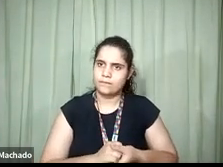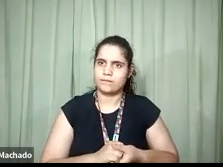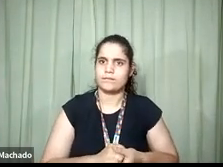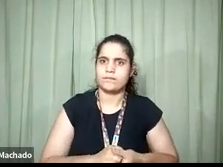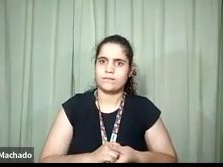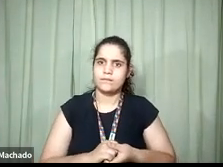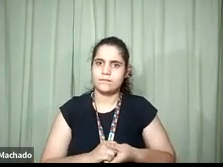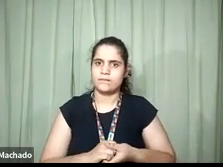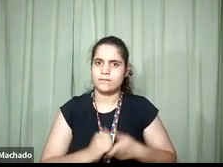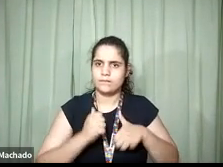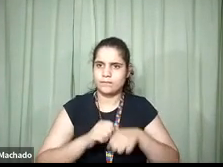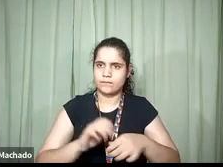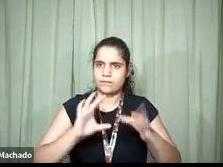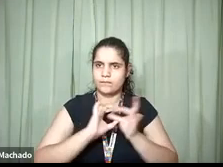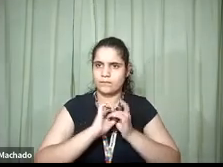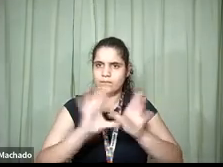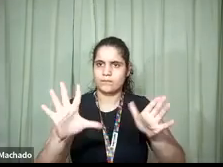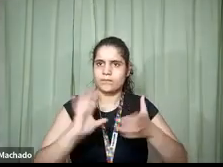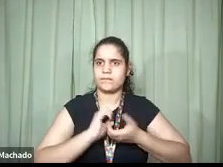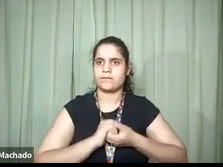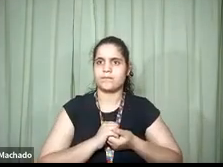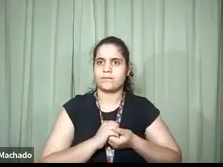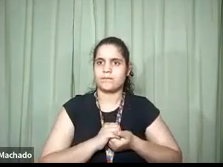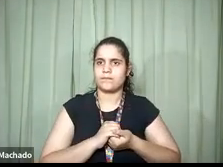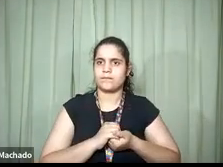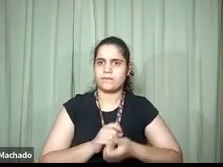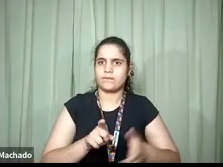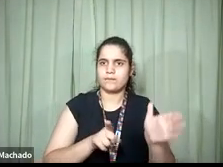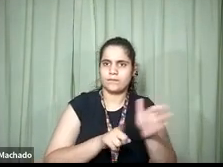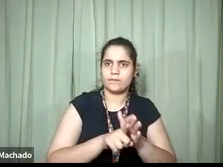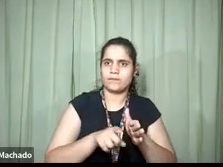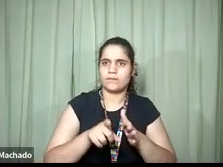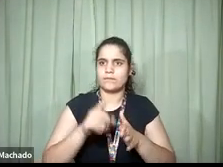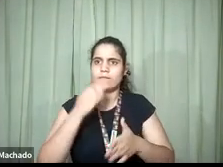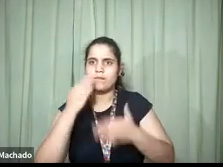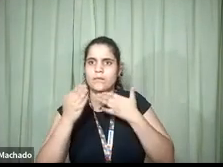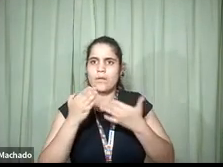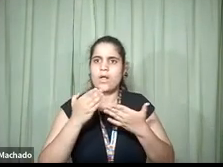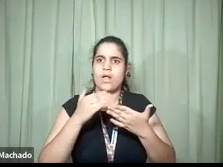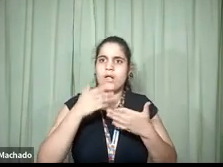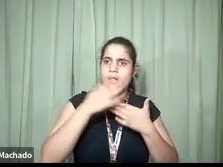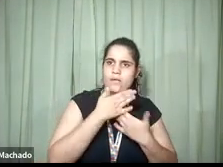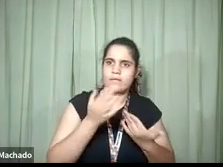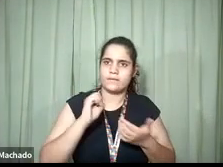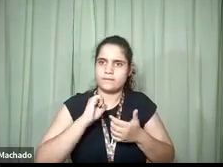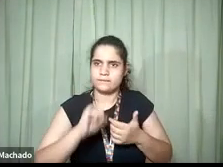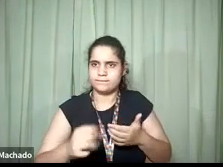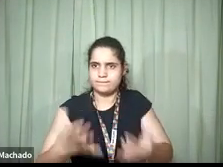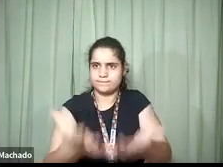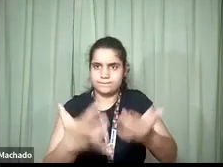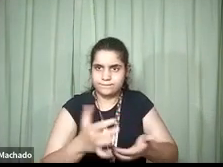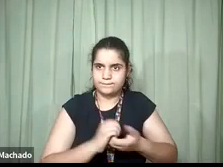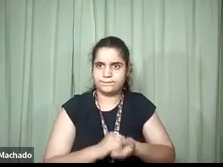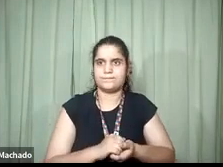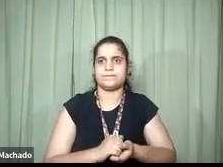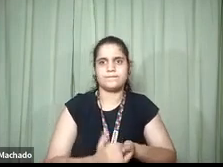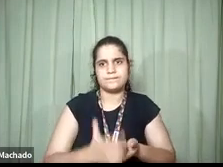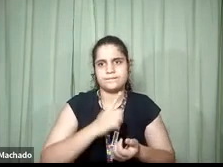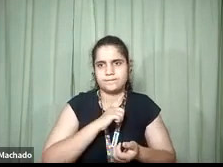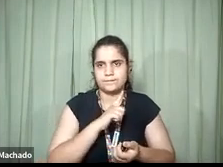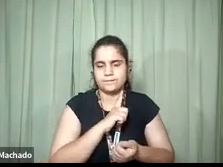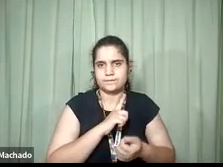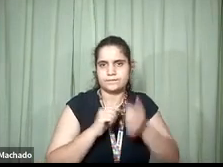Eu fico à disposição para um eventual novo papo, quando vocês quiserem. Você tem meu Sim, endereço, muito